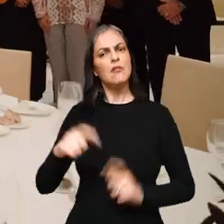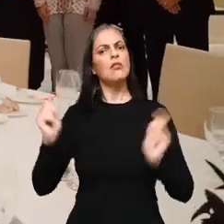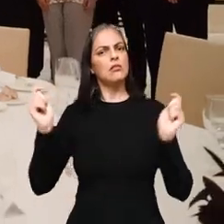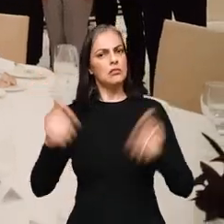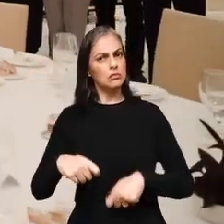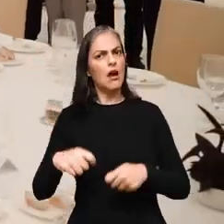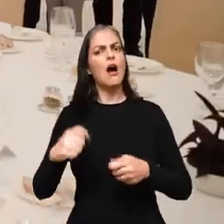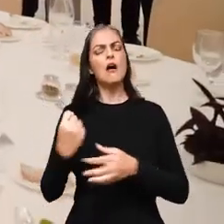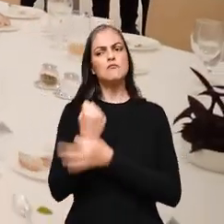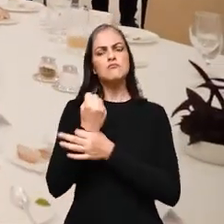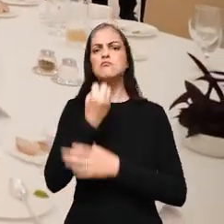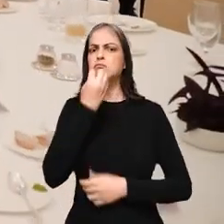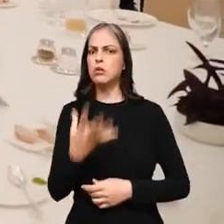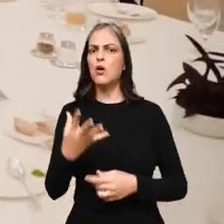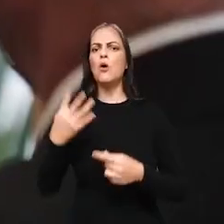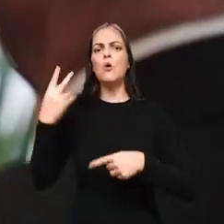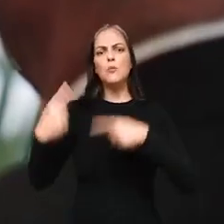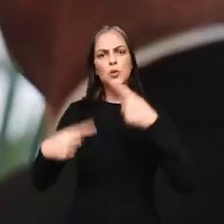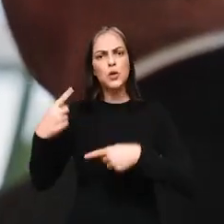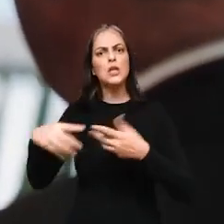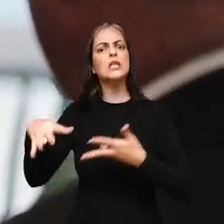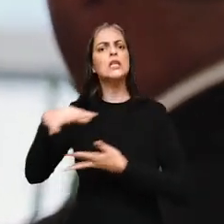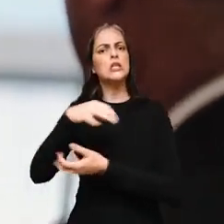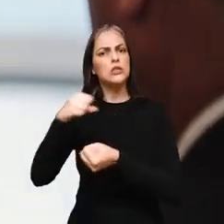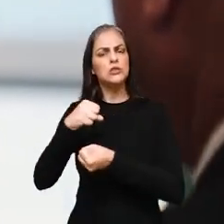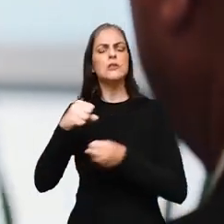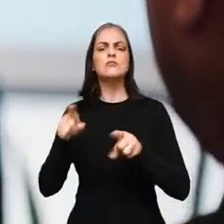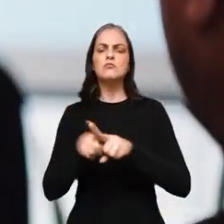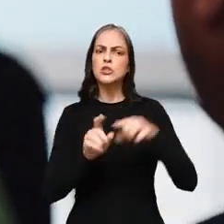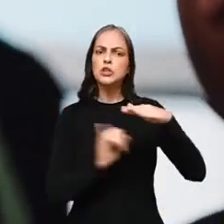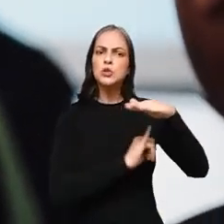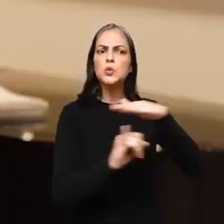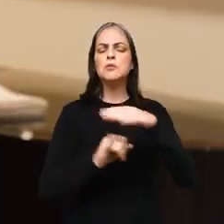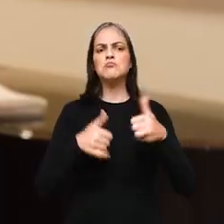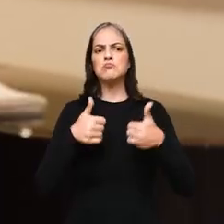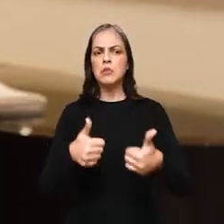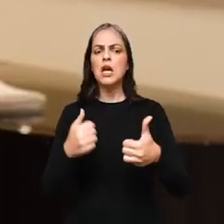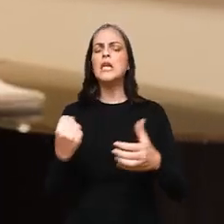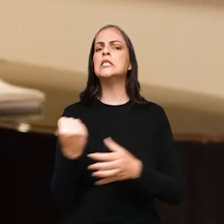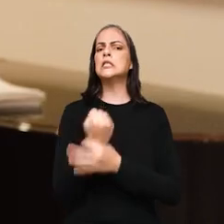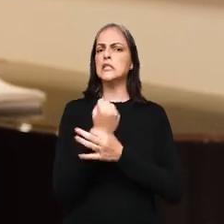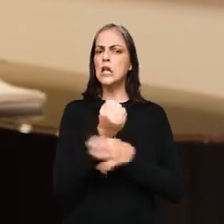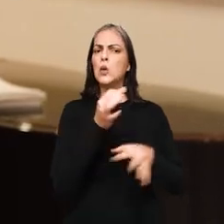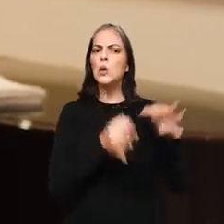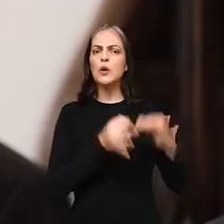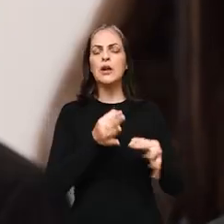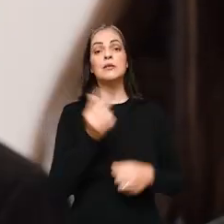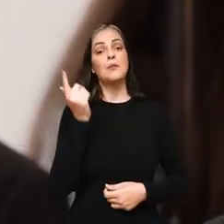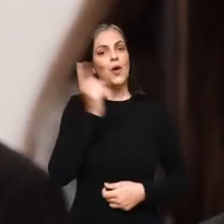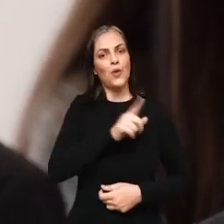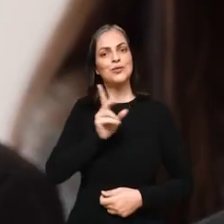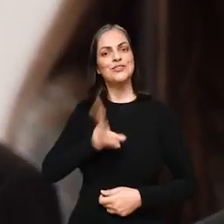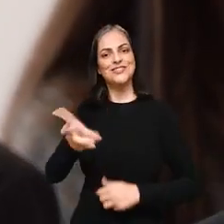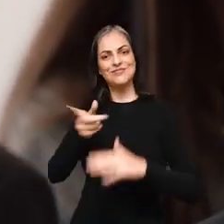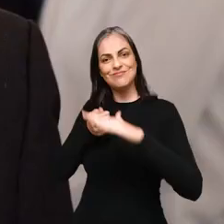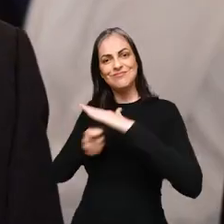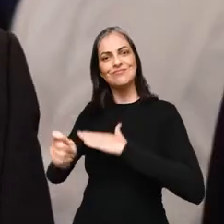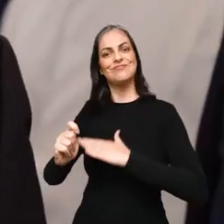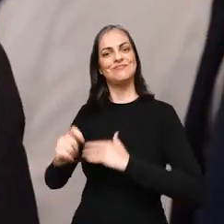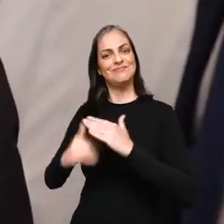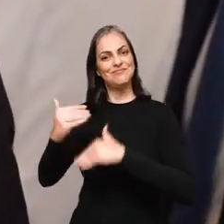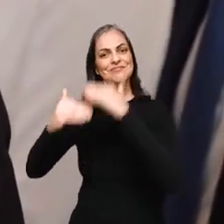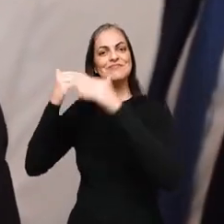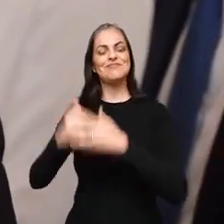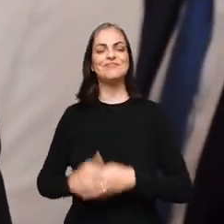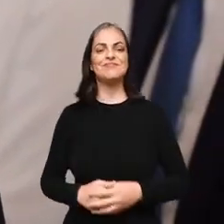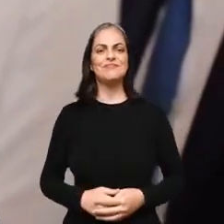sustentabilidade política, institucional, segurança jurídica para que os investimentos sejam feitos. Será, sem dúvida